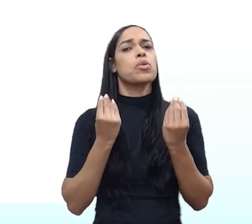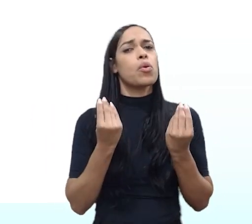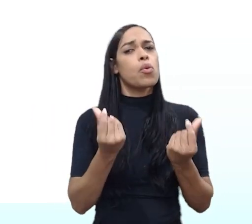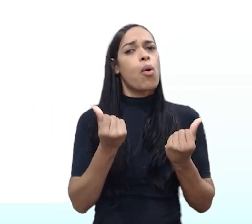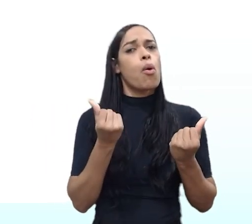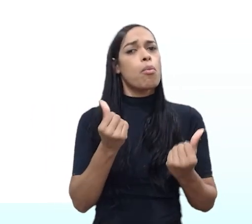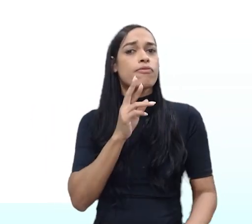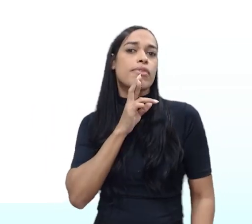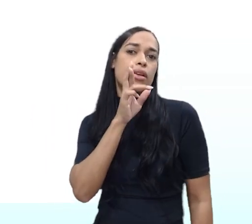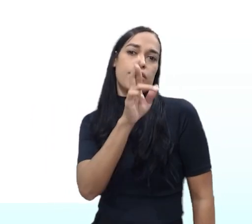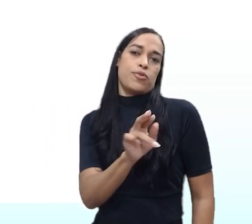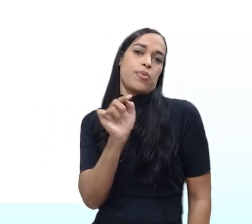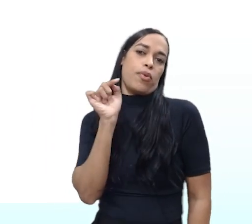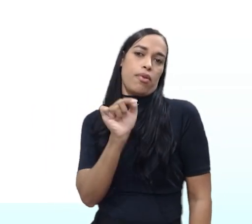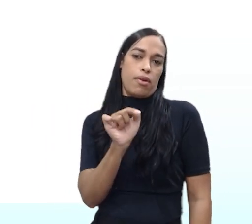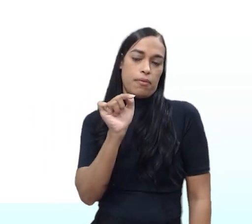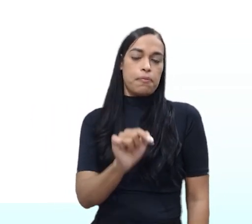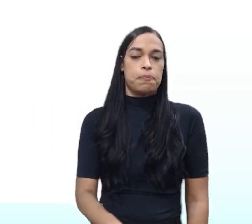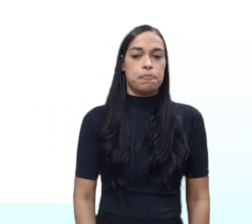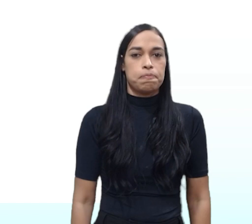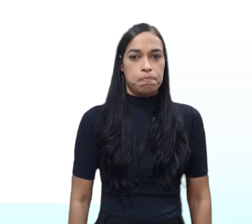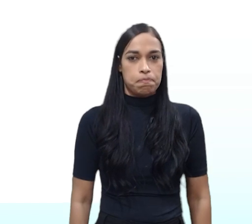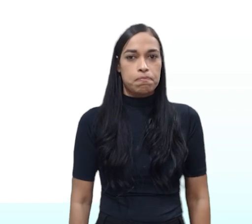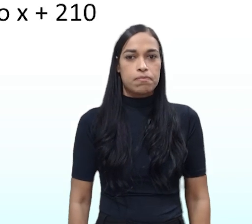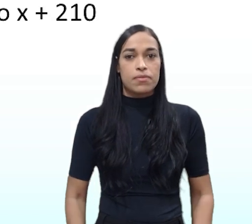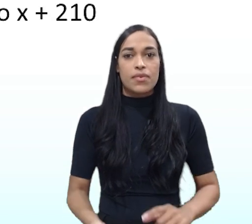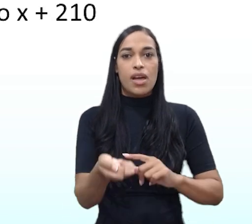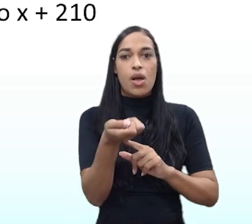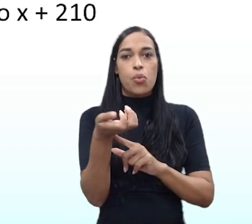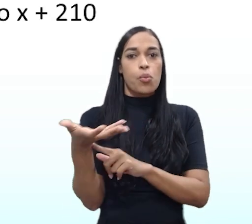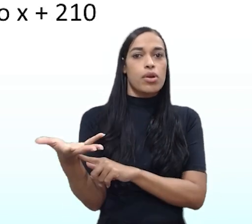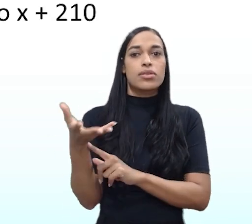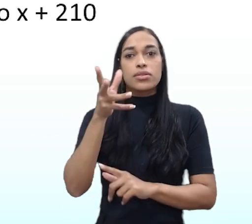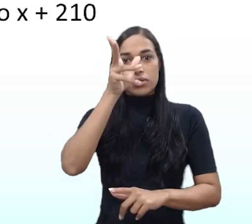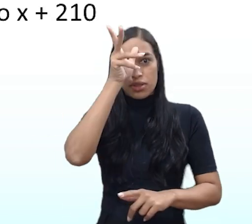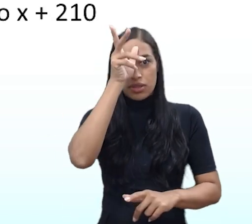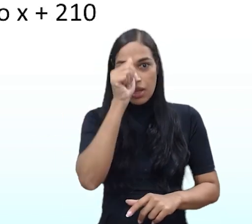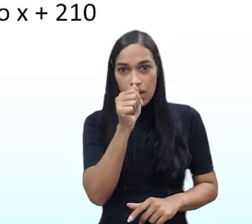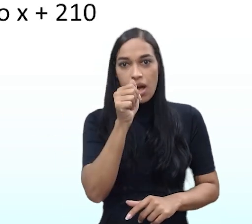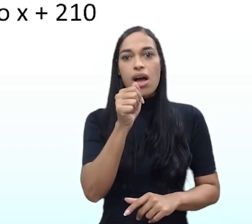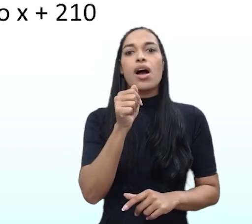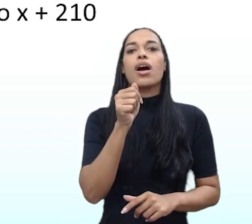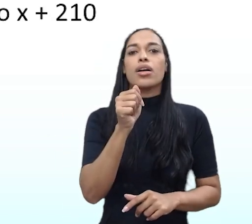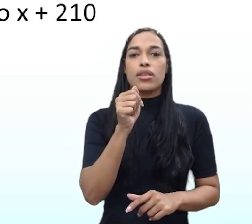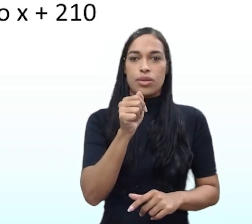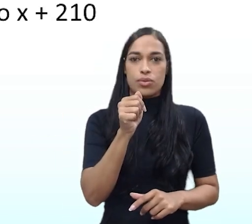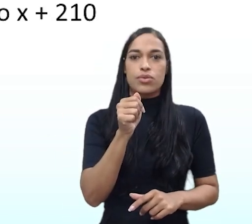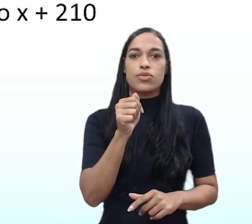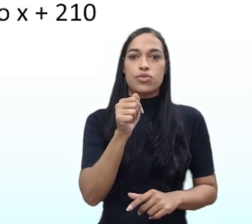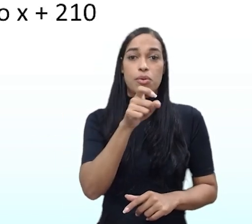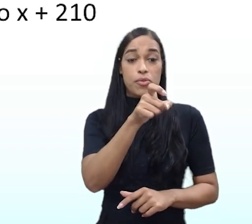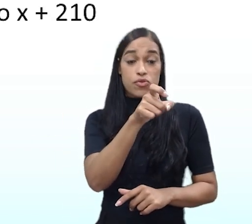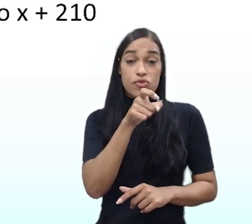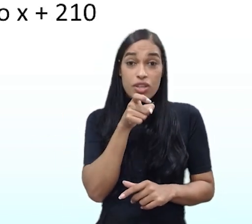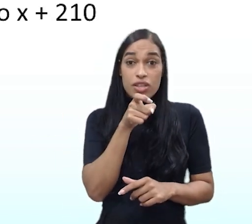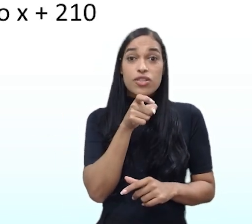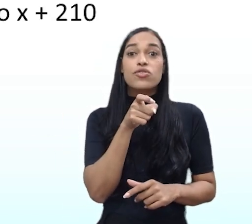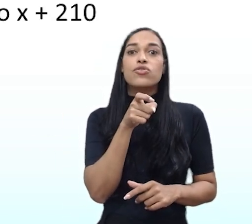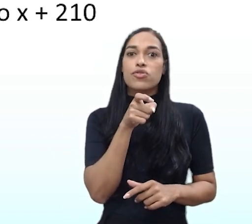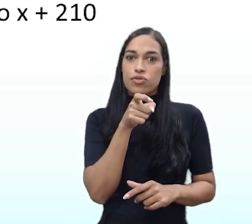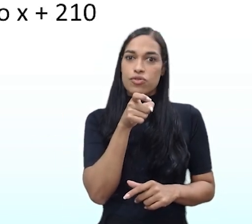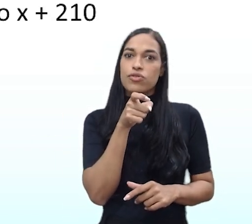de como vai fazer esse sistema. Vem comigo, olha, o número de galos pode ser expresso por